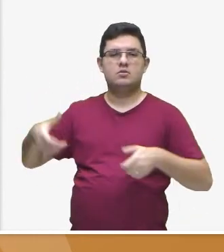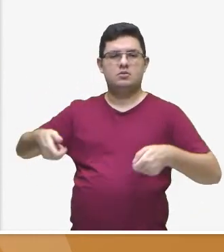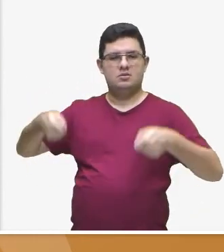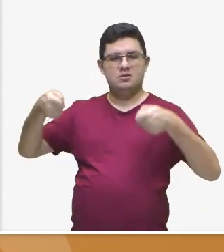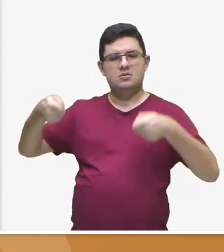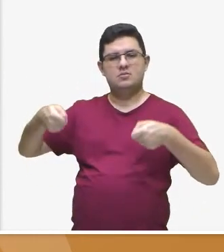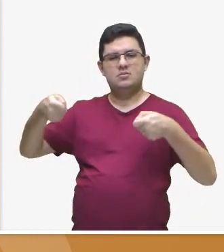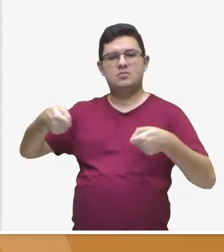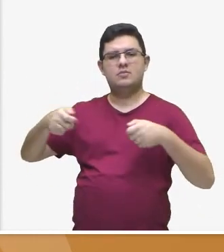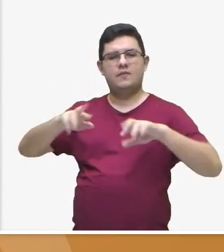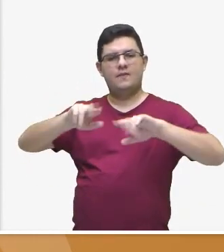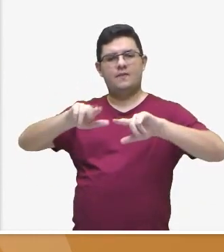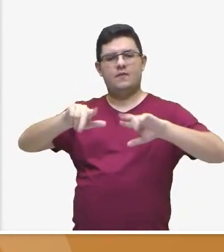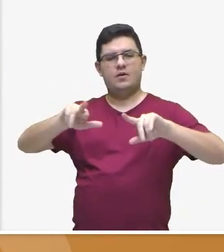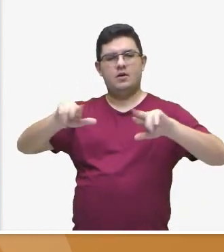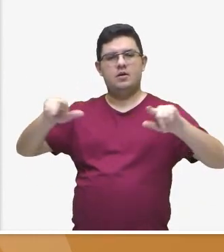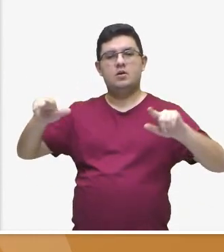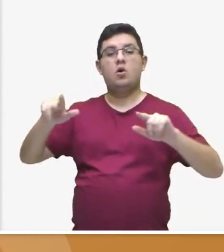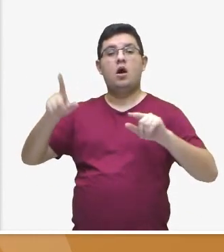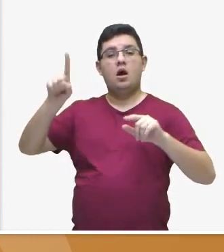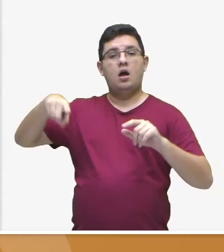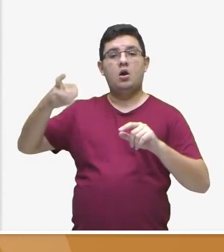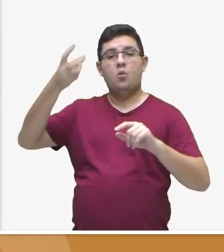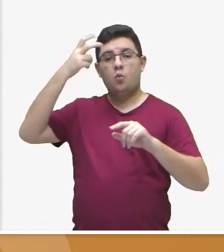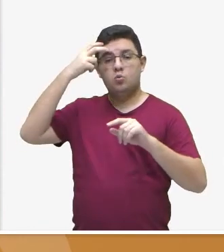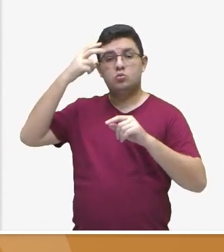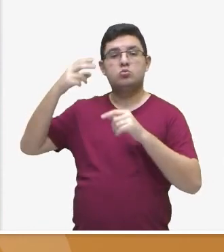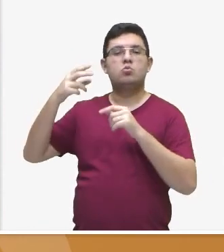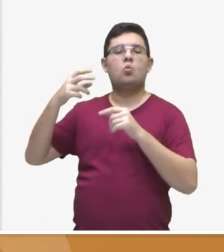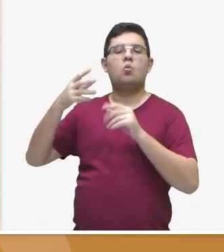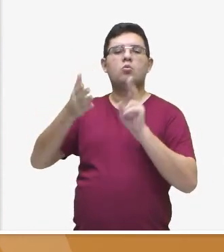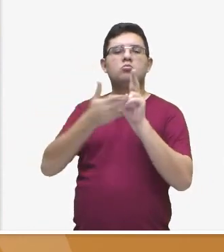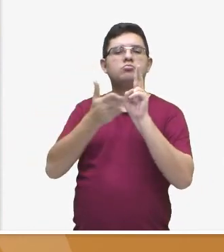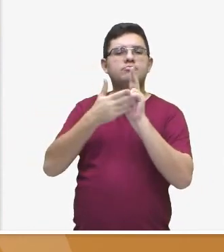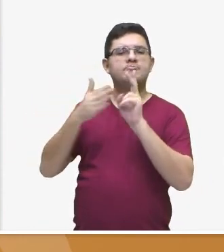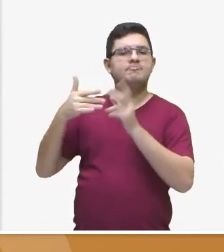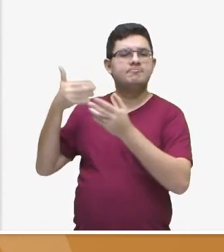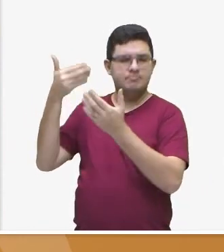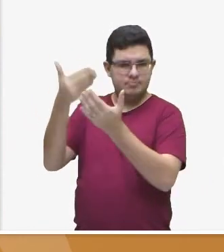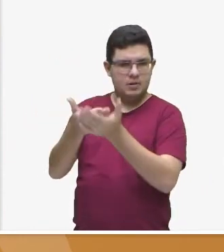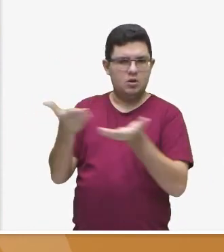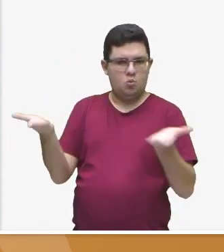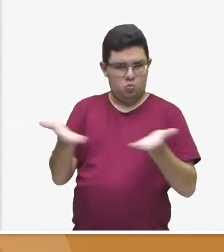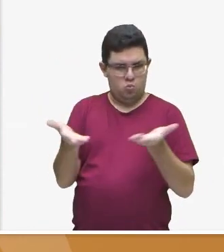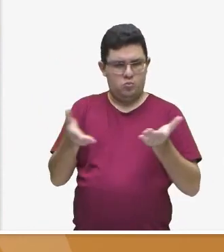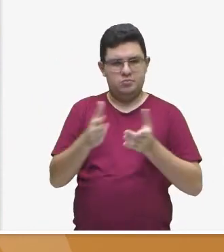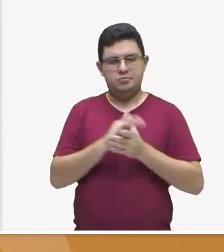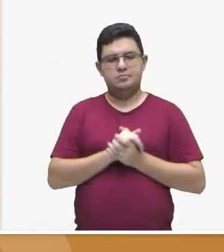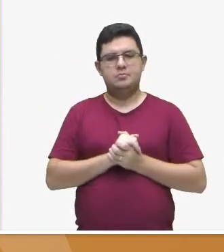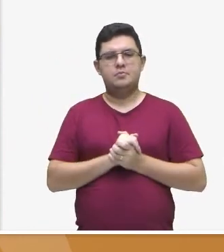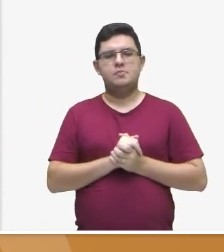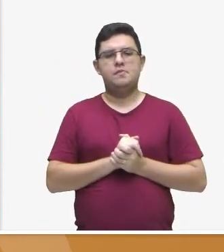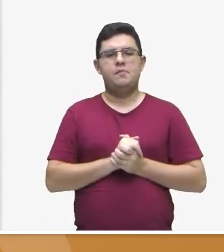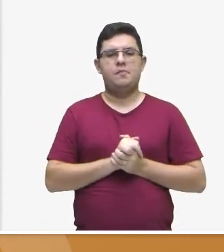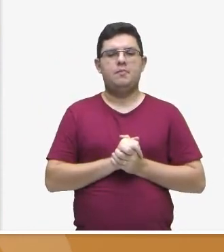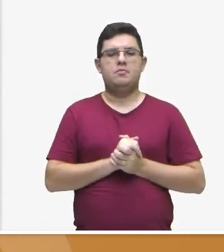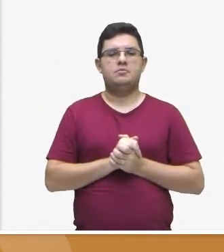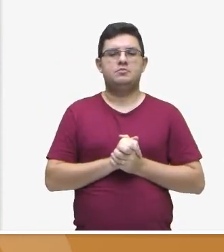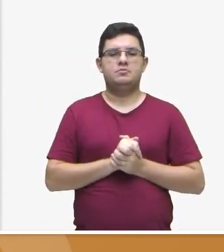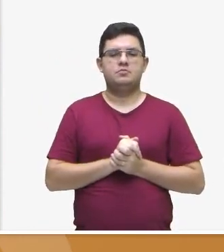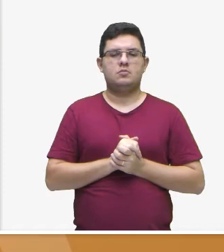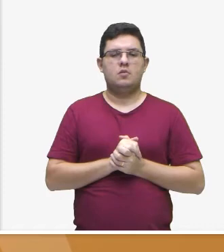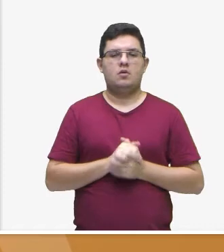as cestarias, que são práticas também que nós aprendemos a fazer e que nós herdamos dos